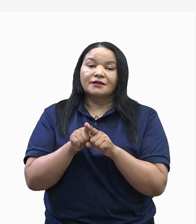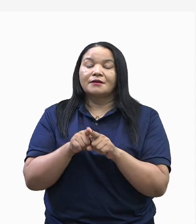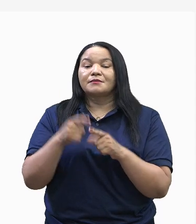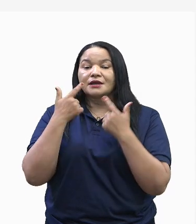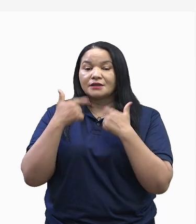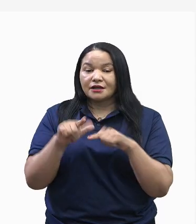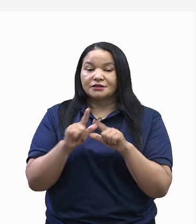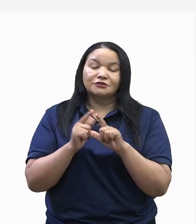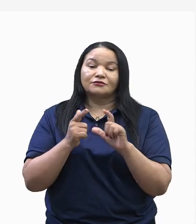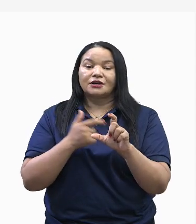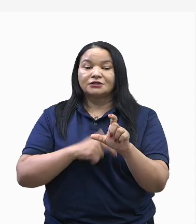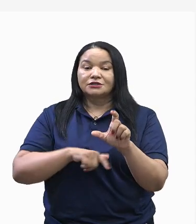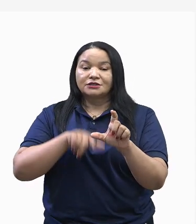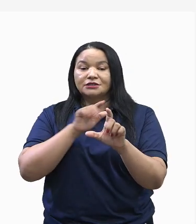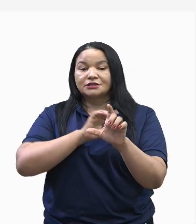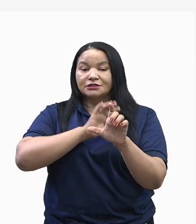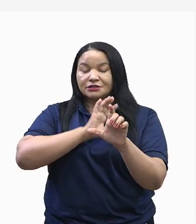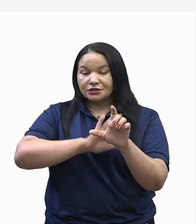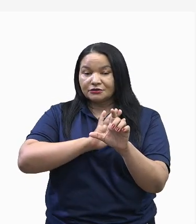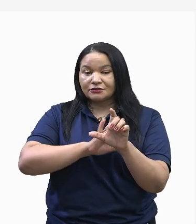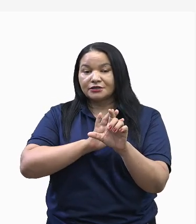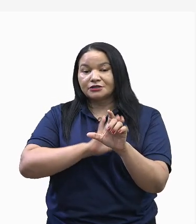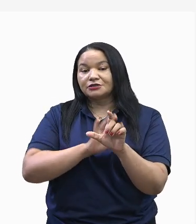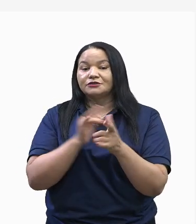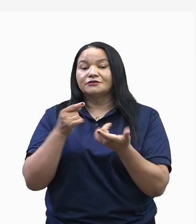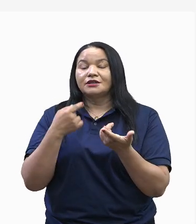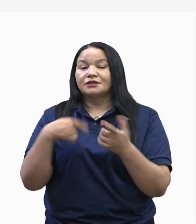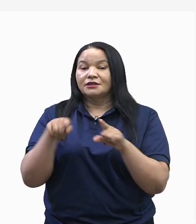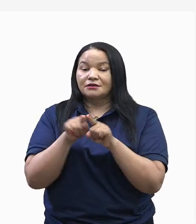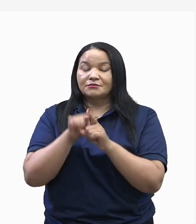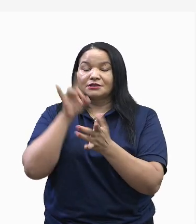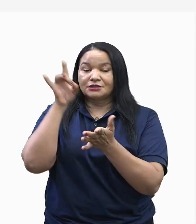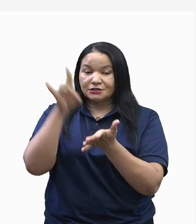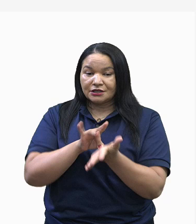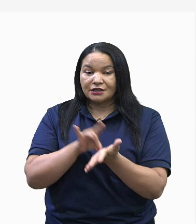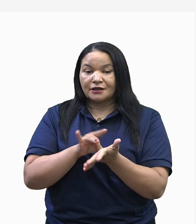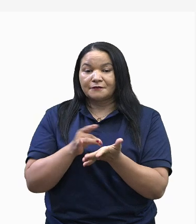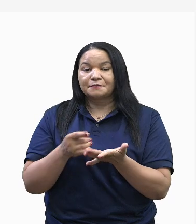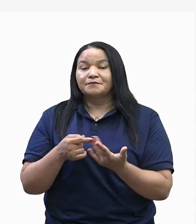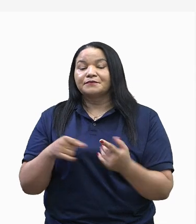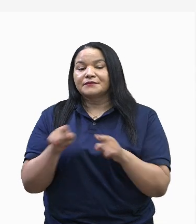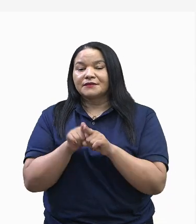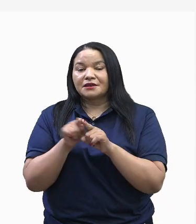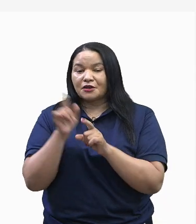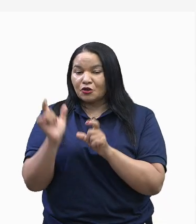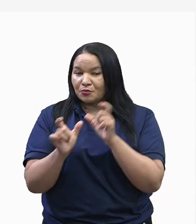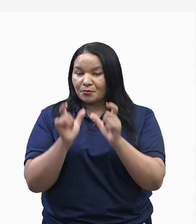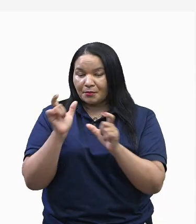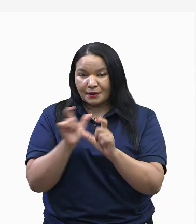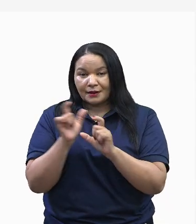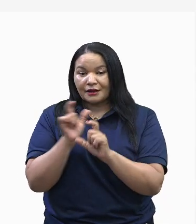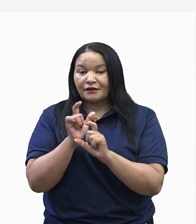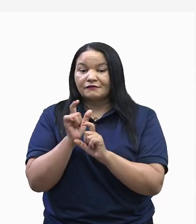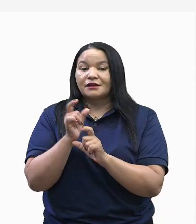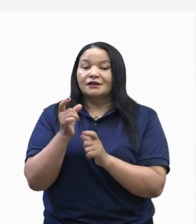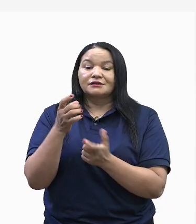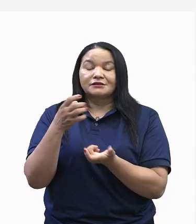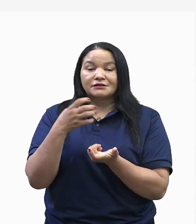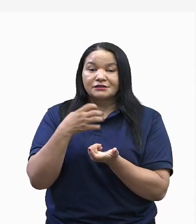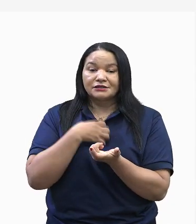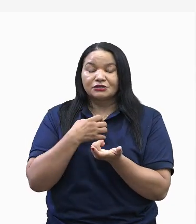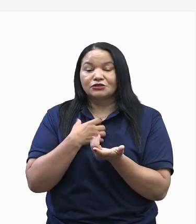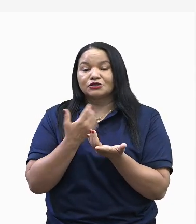linguagem denotativa e literal. As palavras são as palavras que têm o sentido literal do